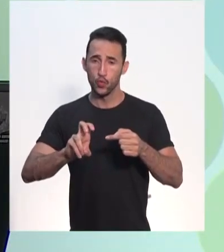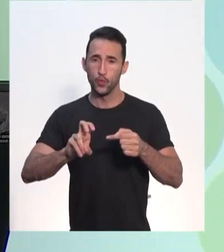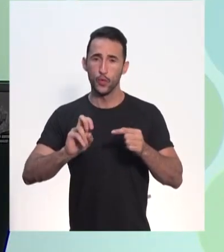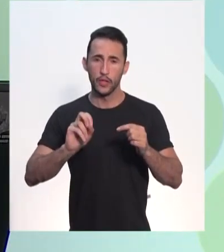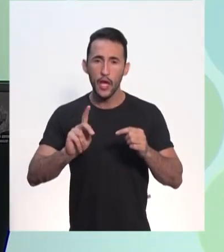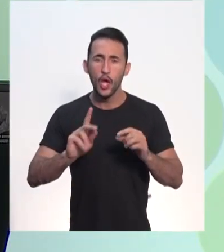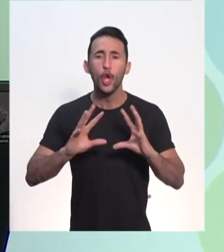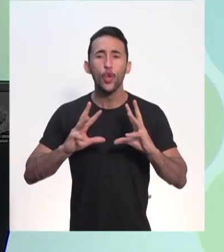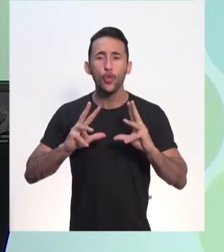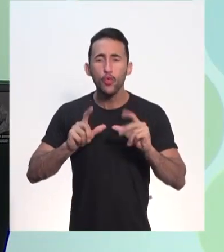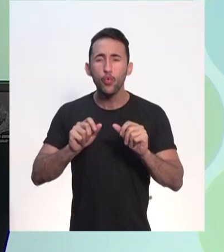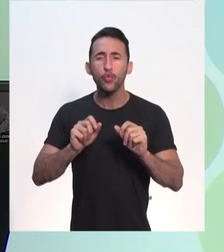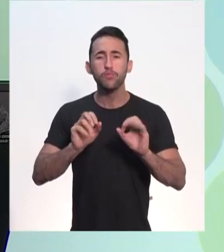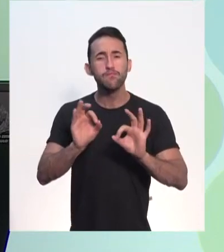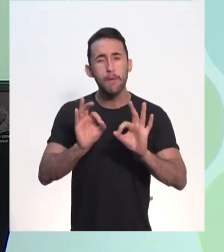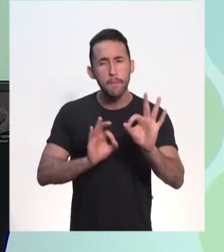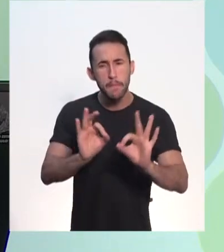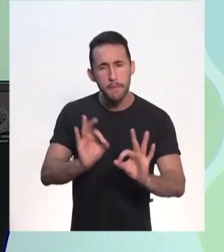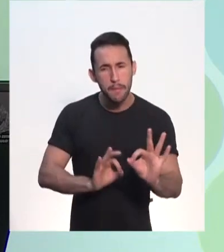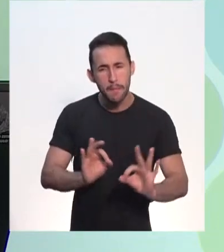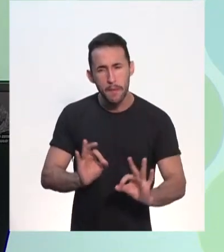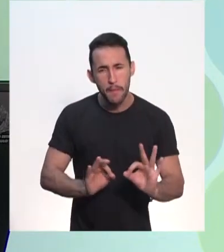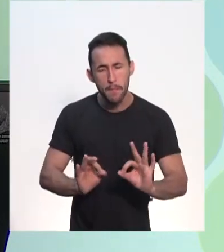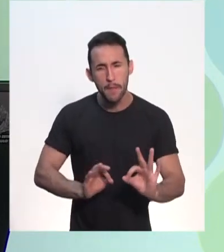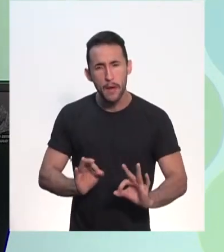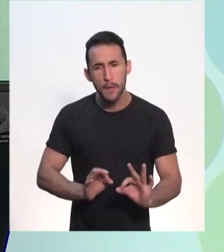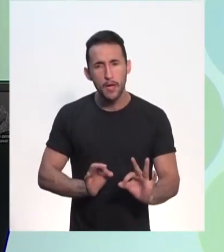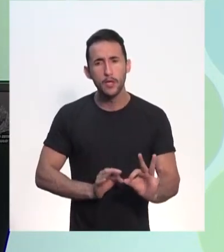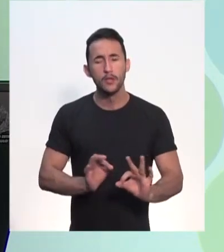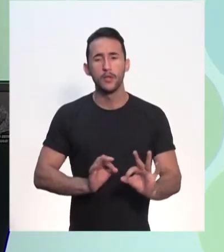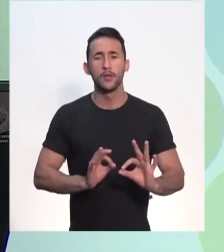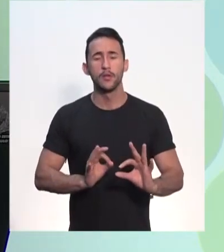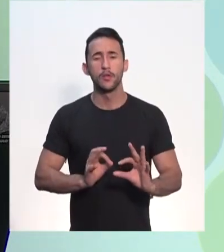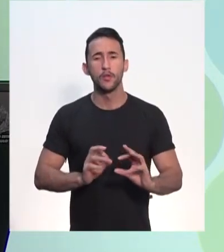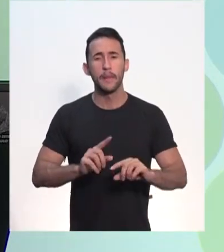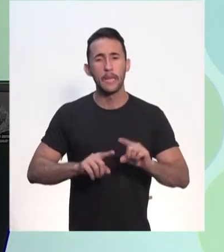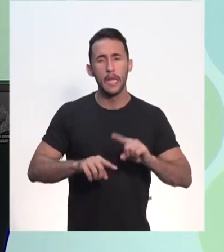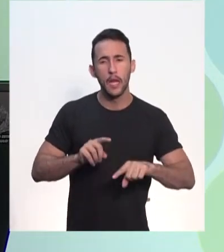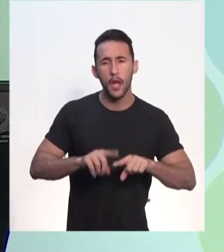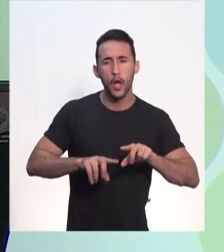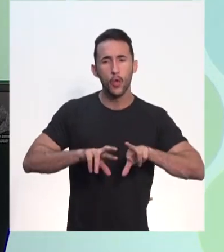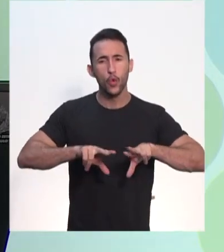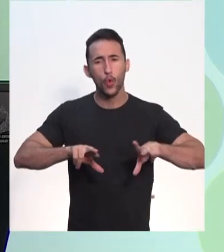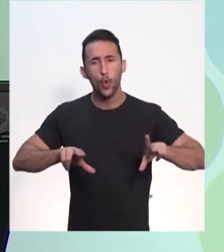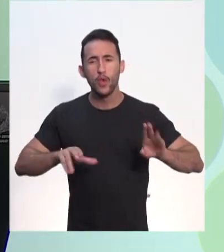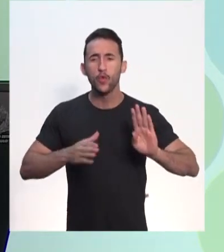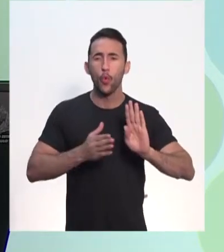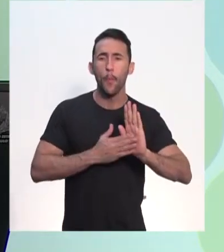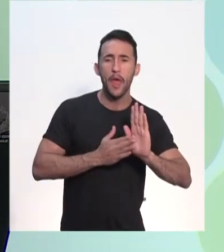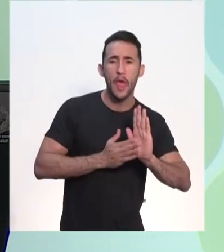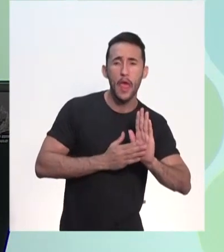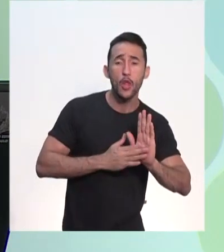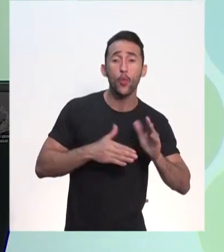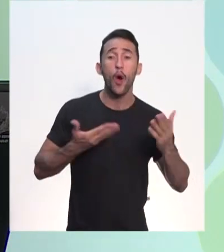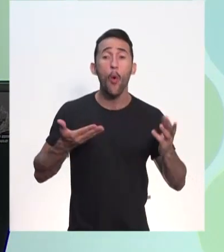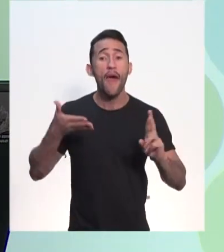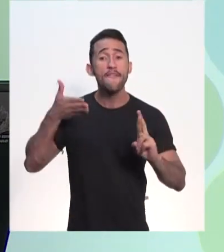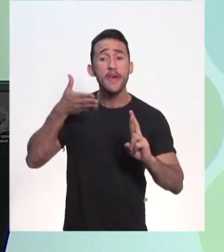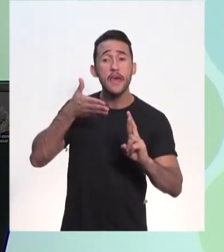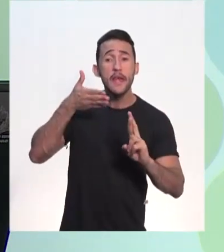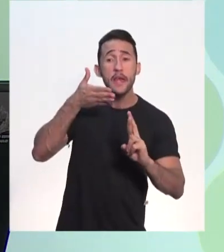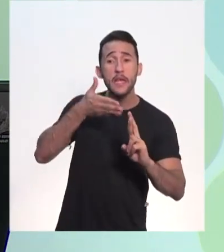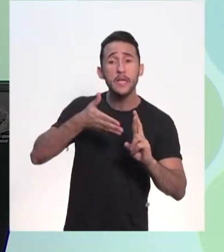ponto, nós destacamos aí, é justamente apoiar os professores e gestores em relação ao